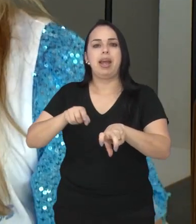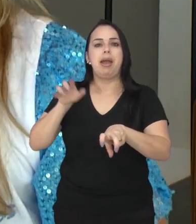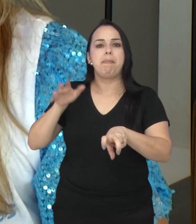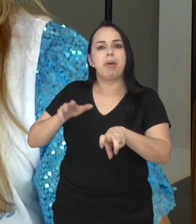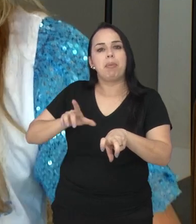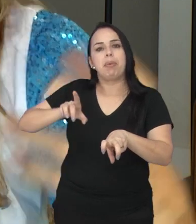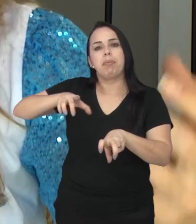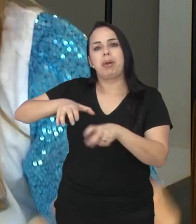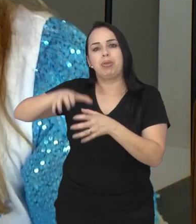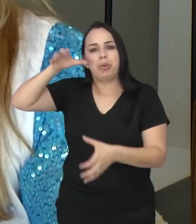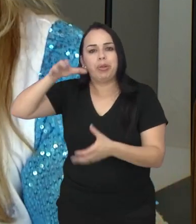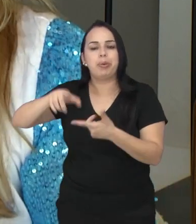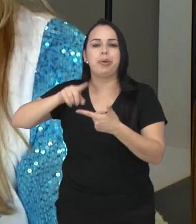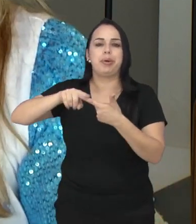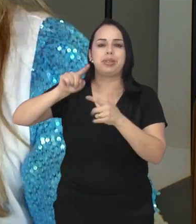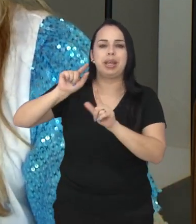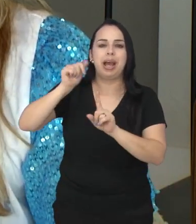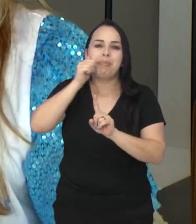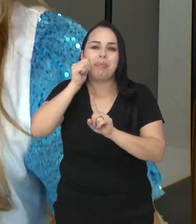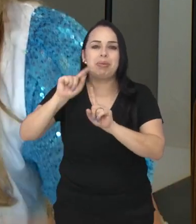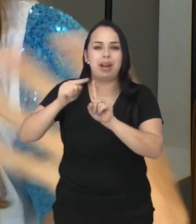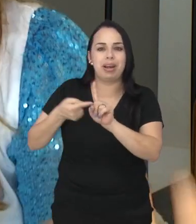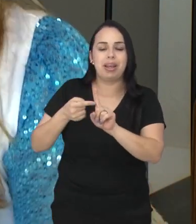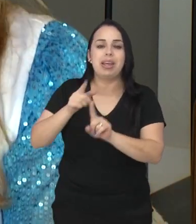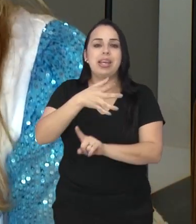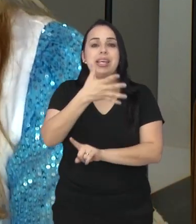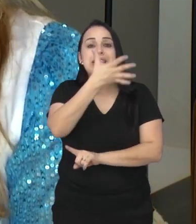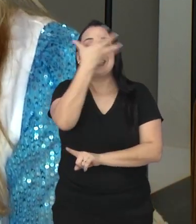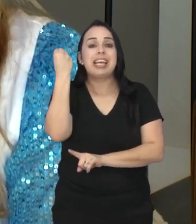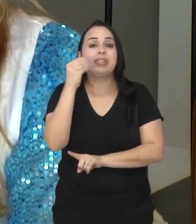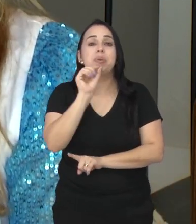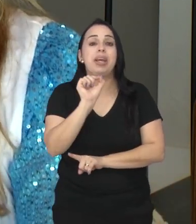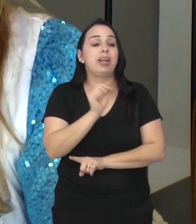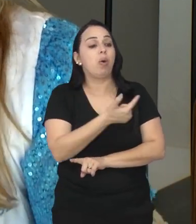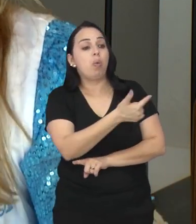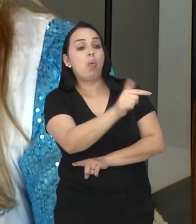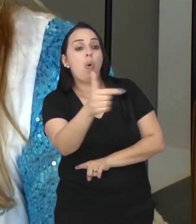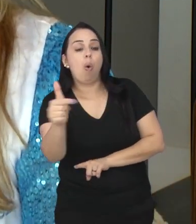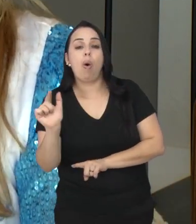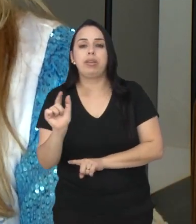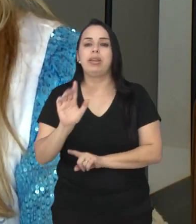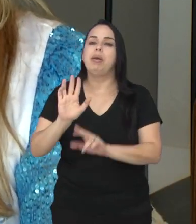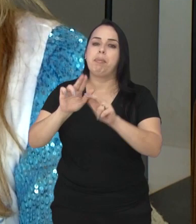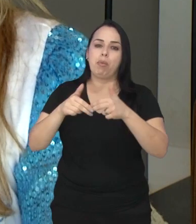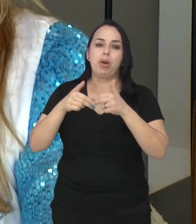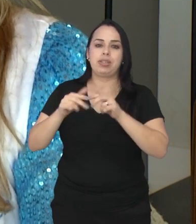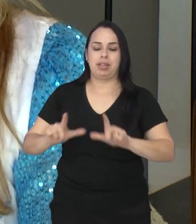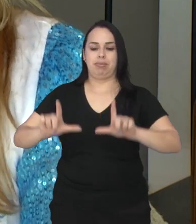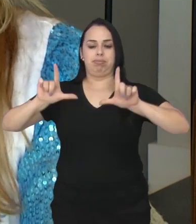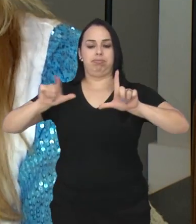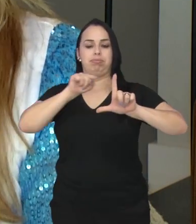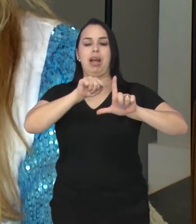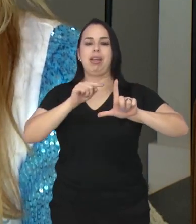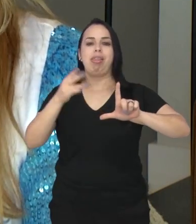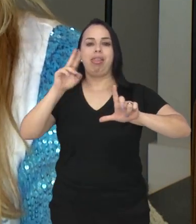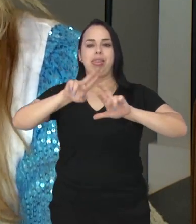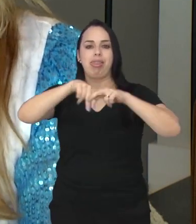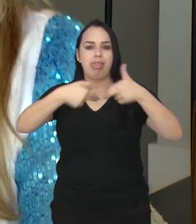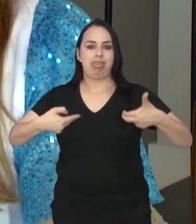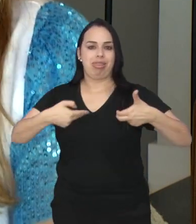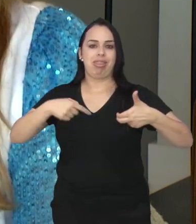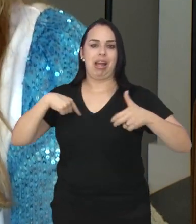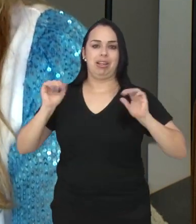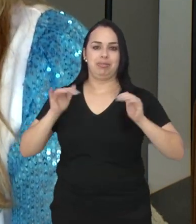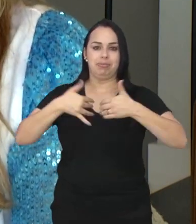para prioridade, mas lembra do idoso, lembra da gestante e esquece das outras prioridades. Então, na hora que a gente identifica, a gente facilita e a